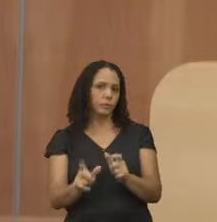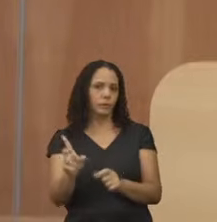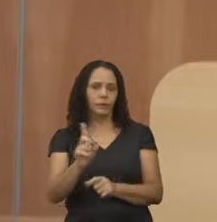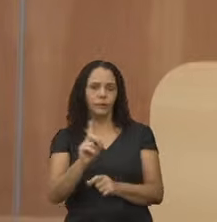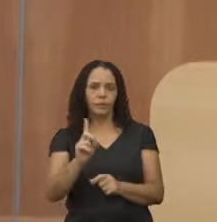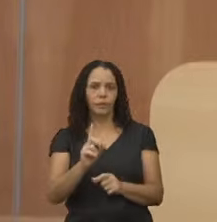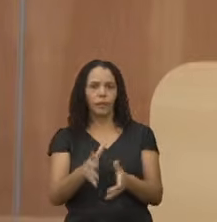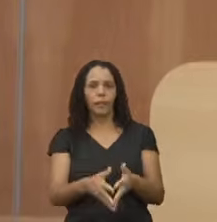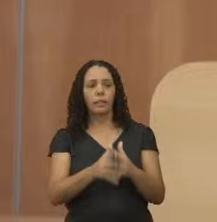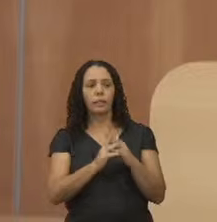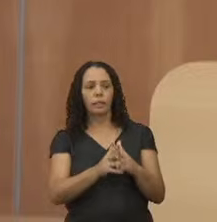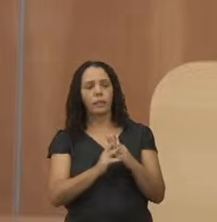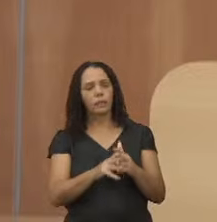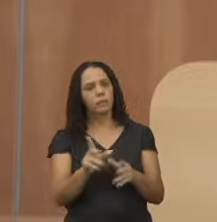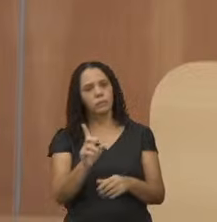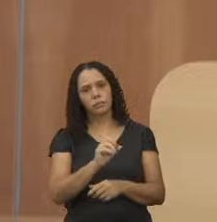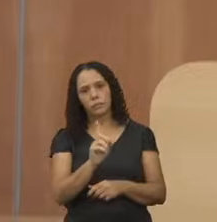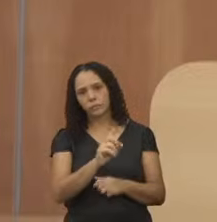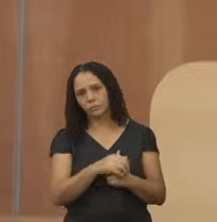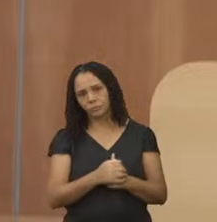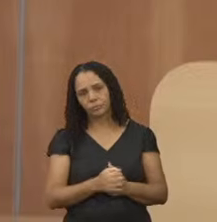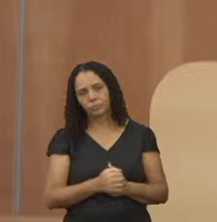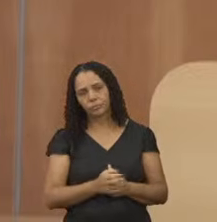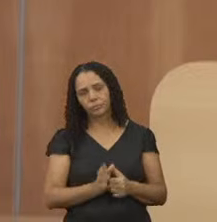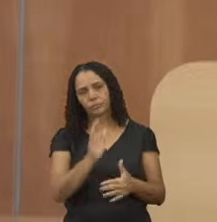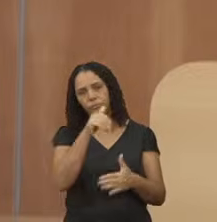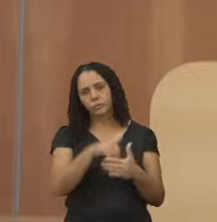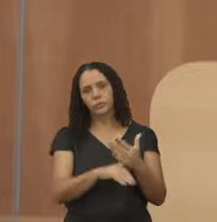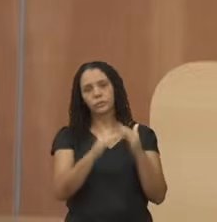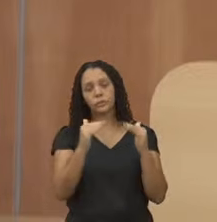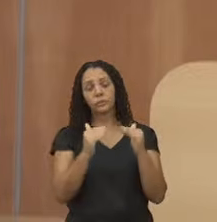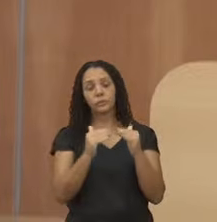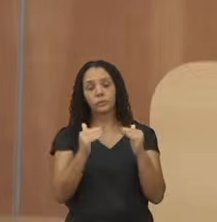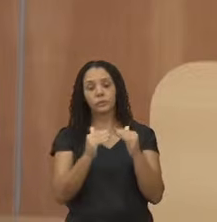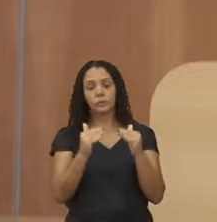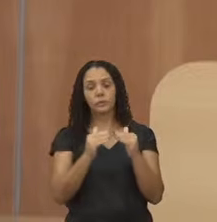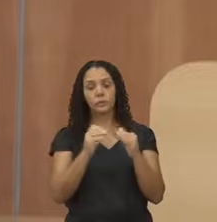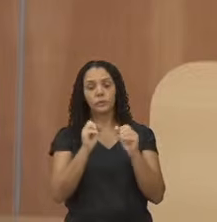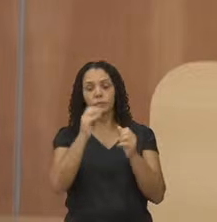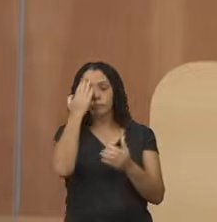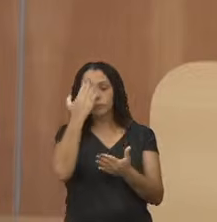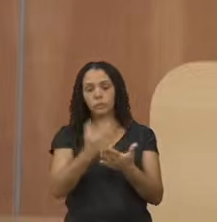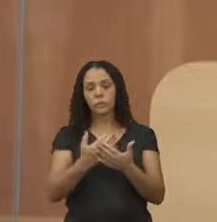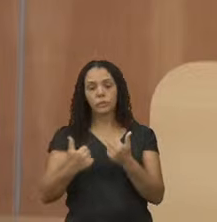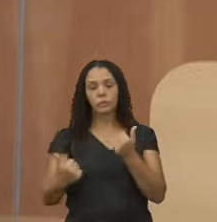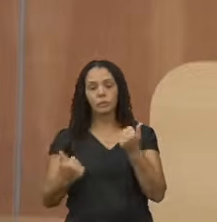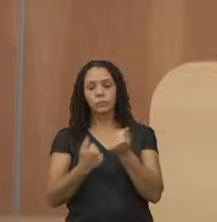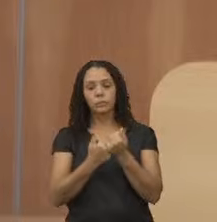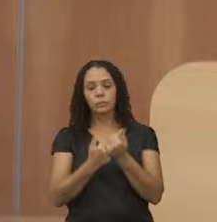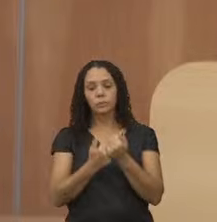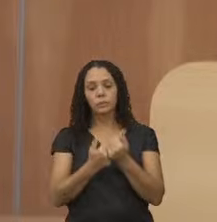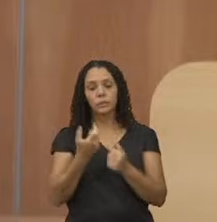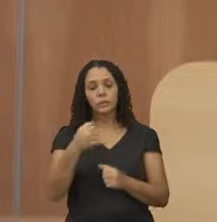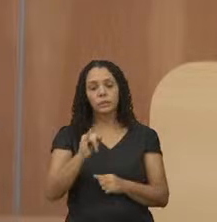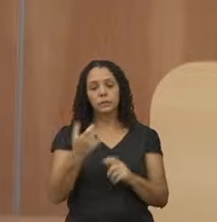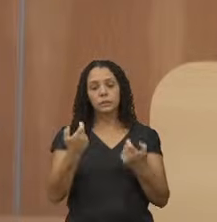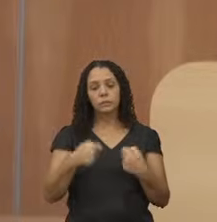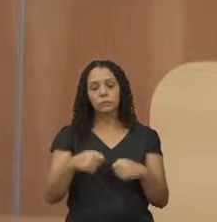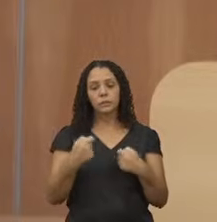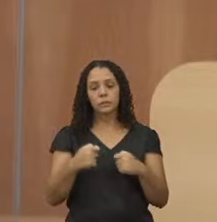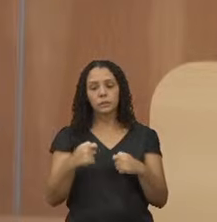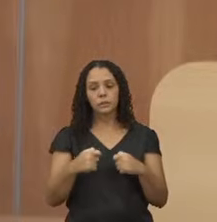para atravancar a vida das pessoas. Então, o meu voto aqui é favorável, conte com o nosso apoio, inclusive se precisar